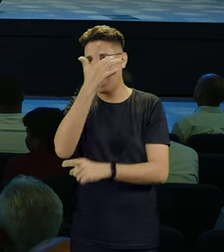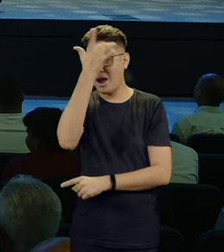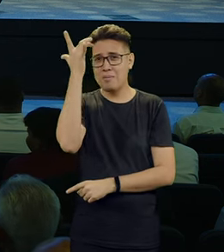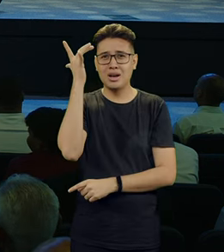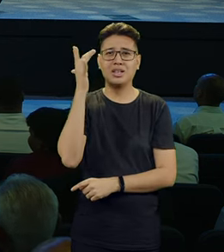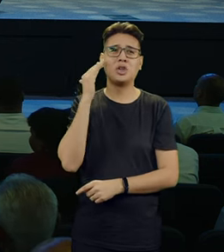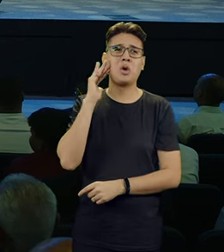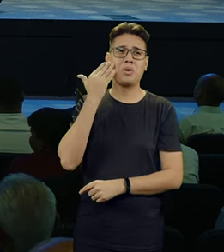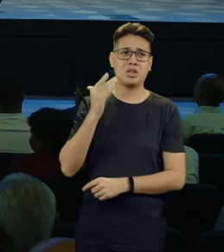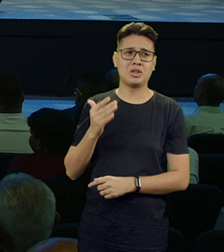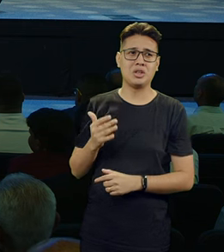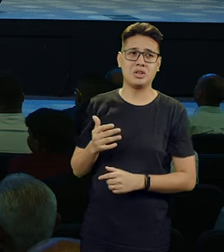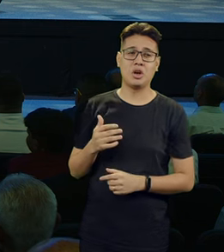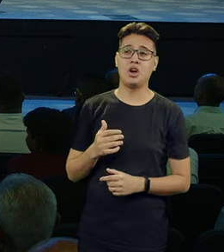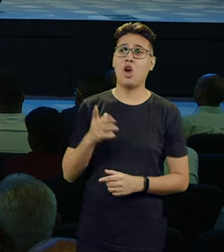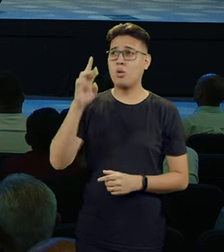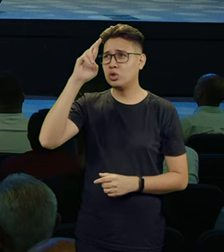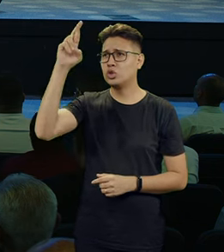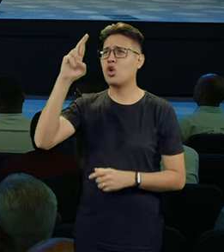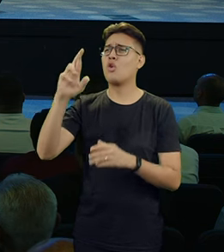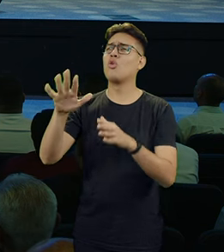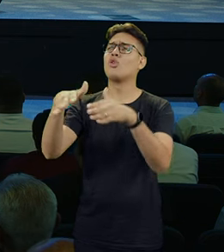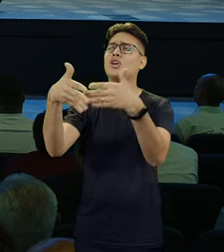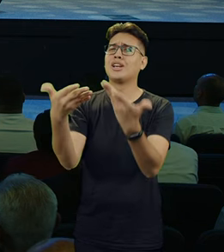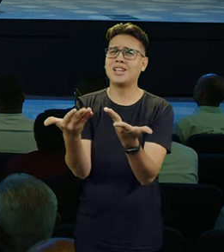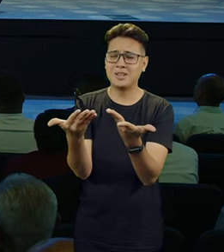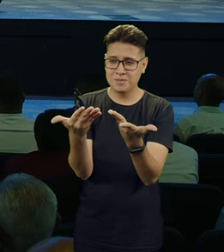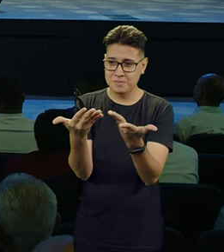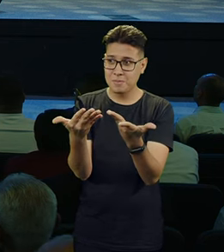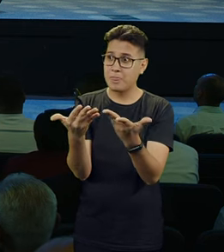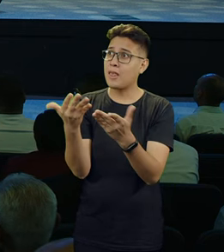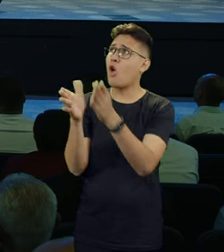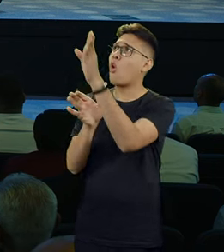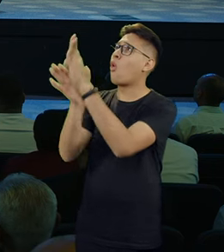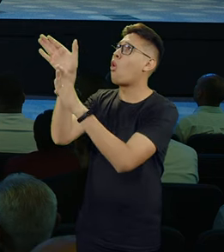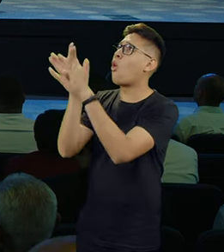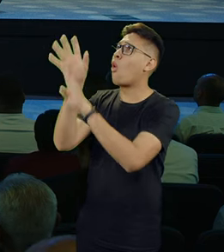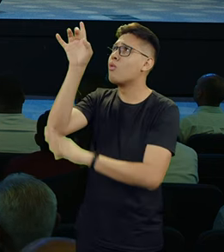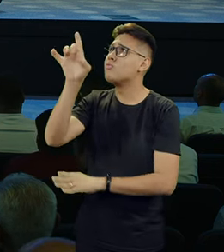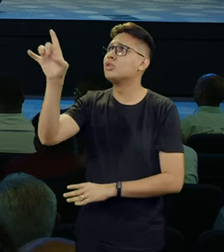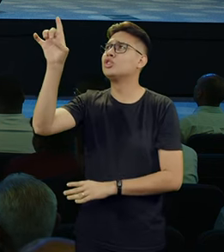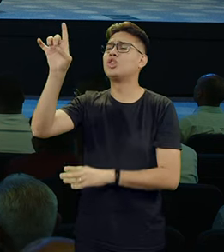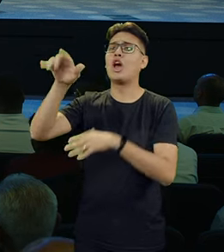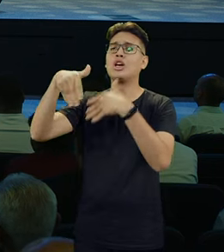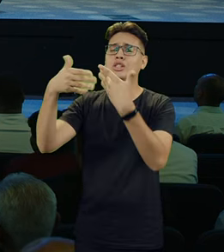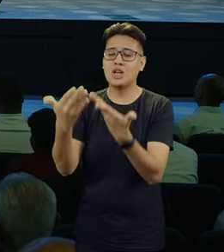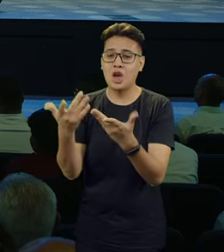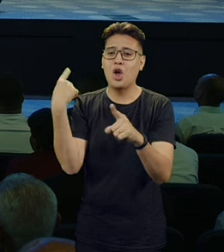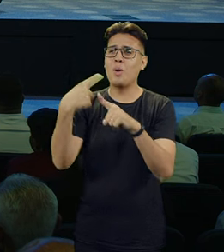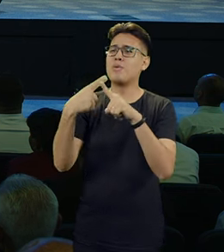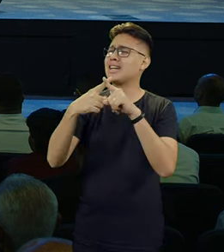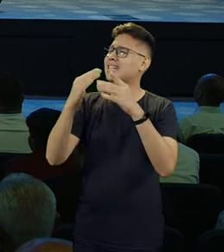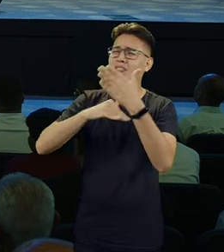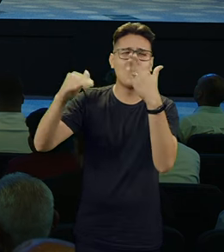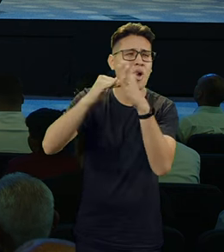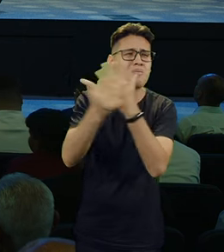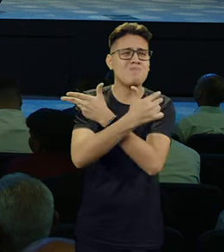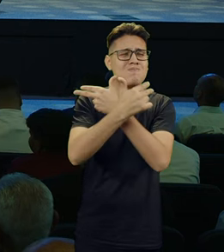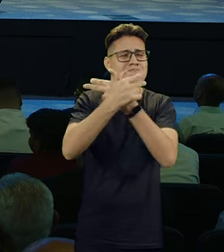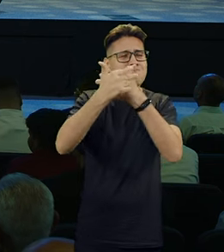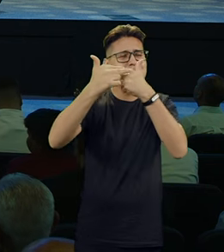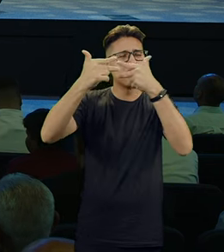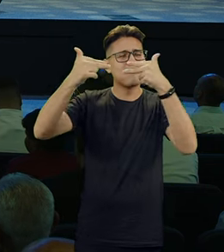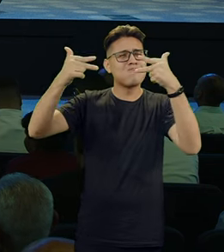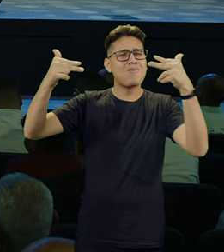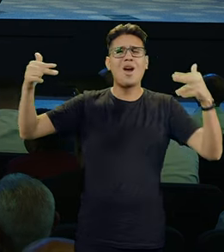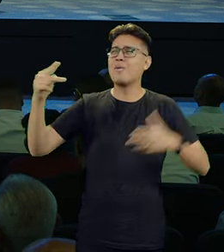o intento do Senhor, ou quem foi o seu conselheiro? Porque dele e para ele, porque dele